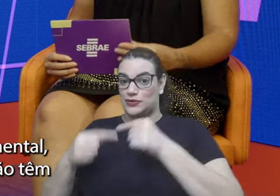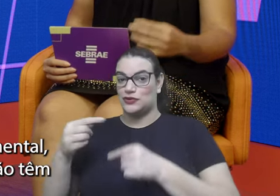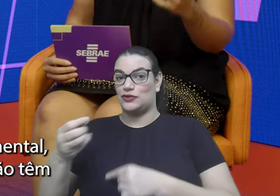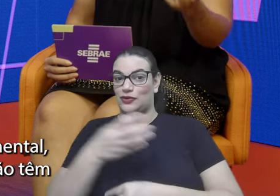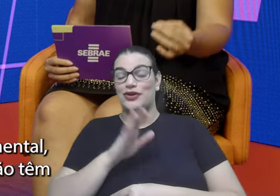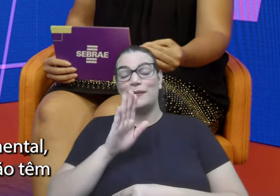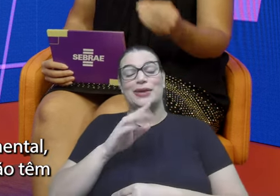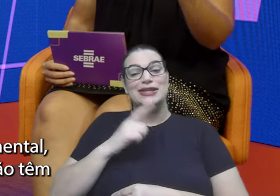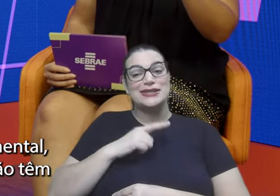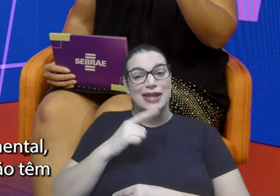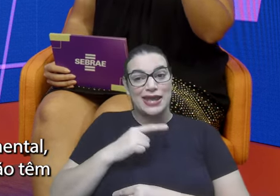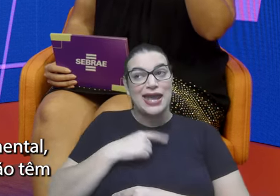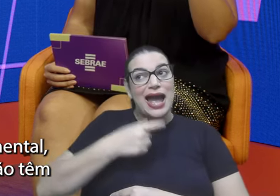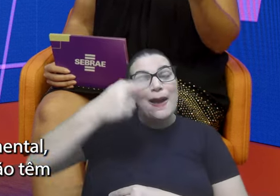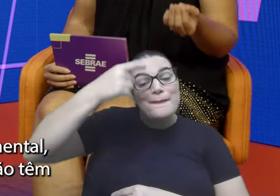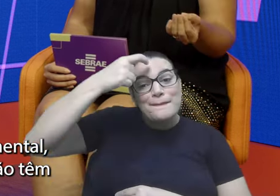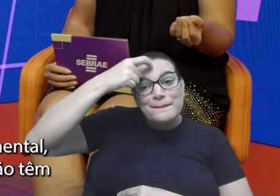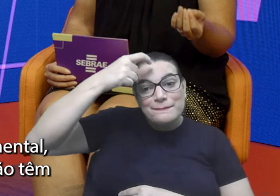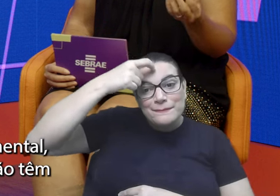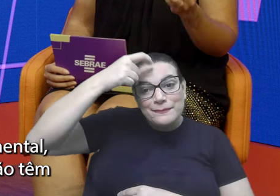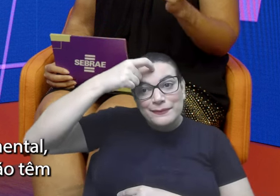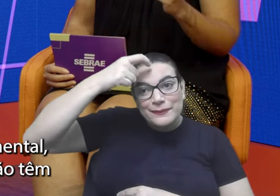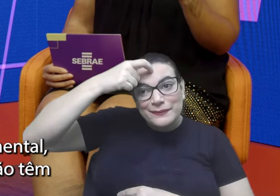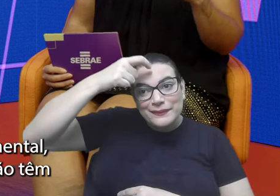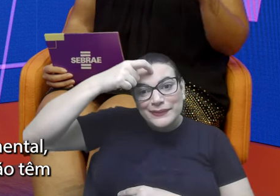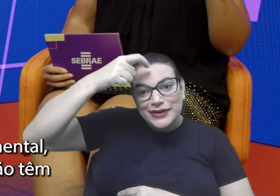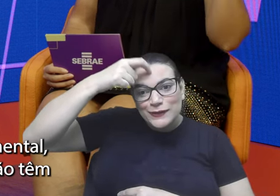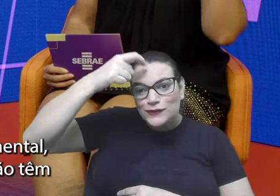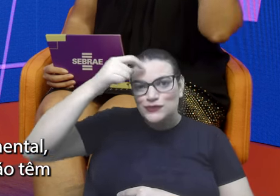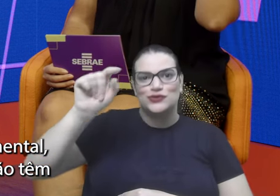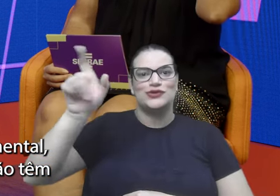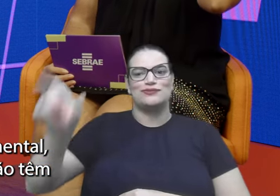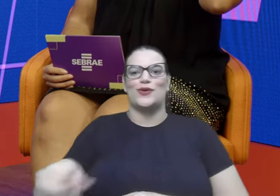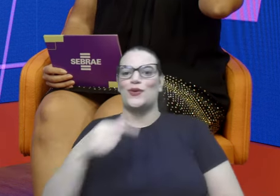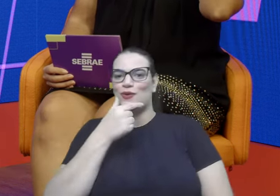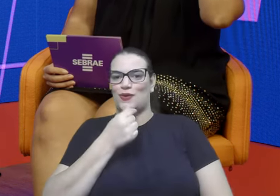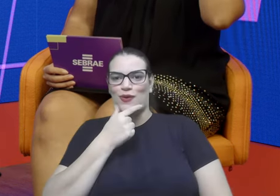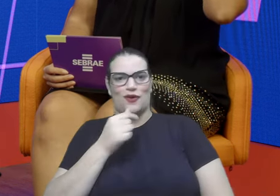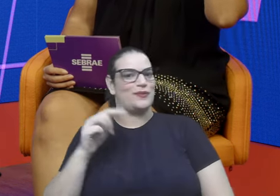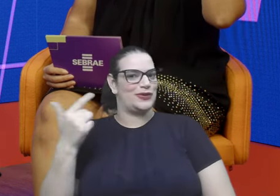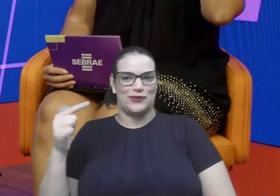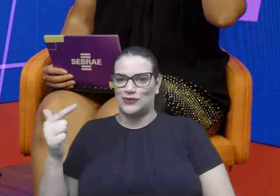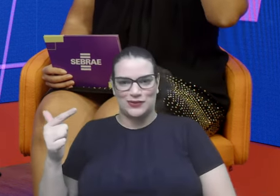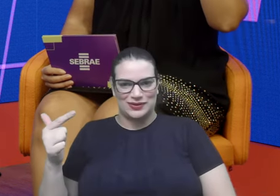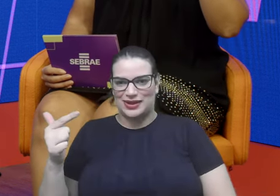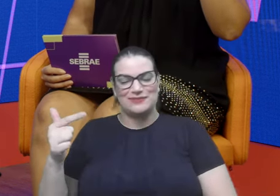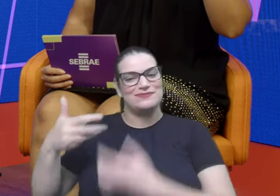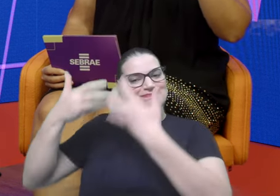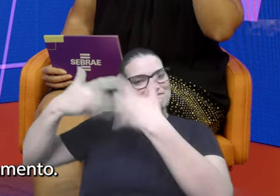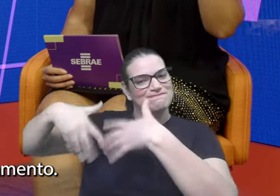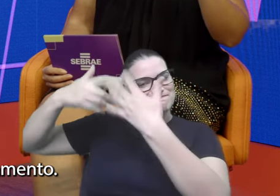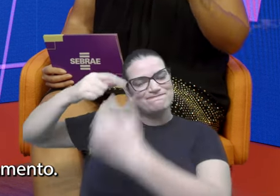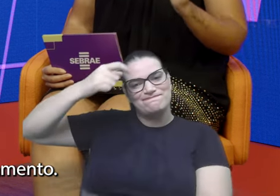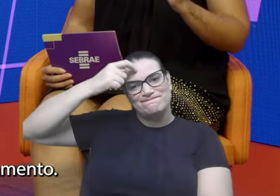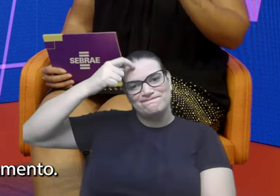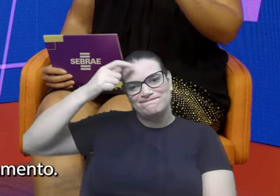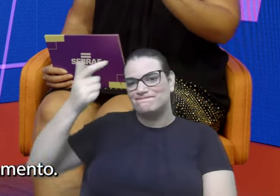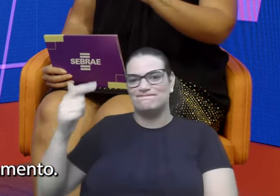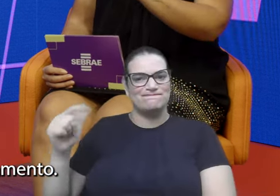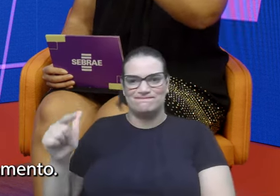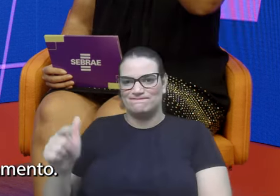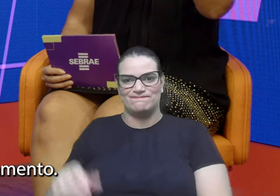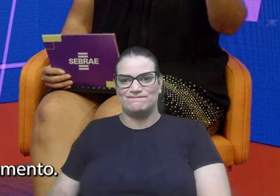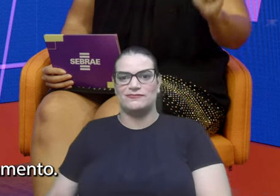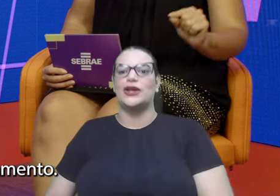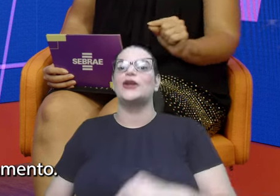existe ali um bichinho chamada carga mental que muitas vezes os homens não têm no Drive da cabeça deles esse